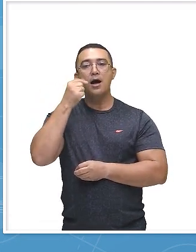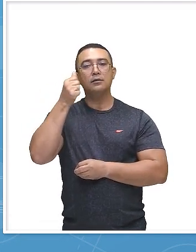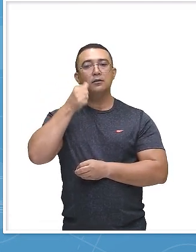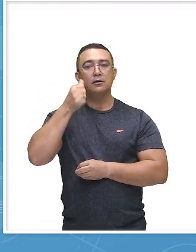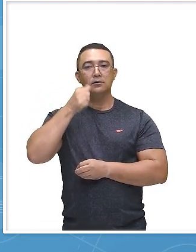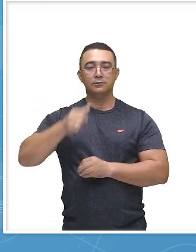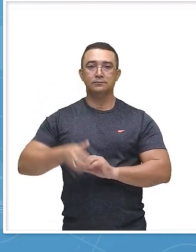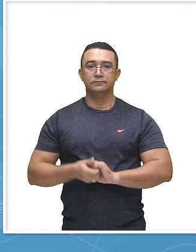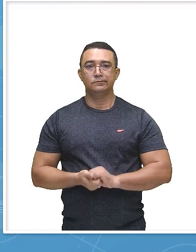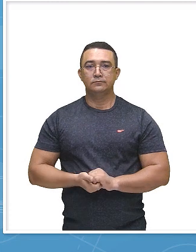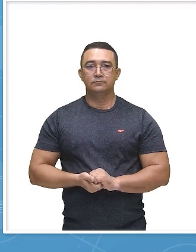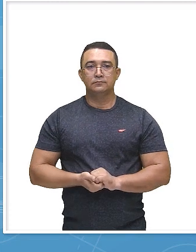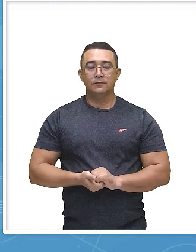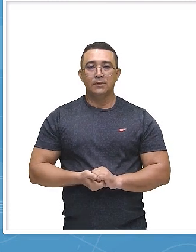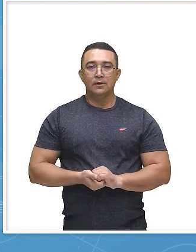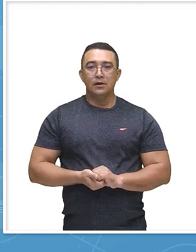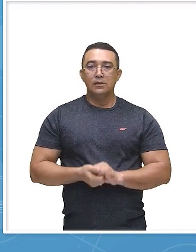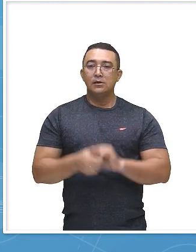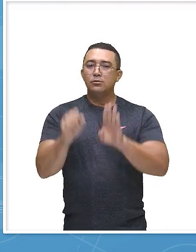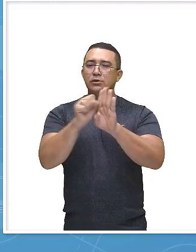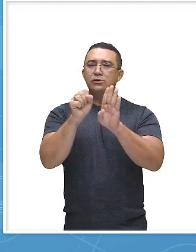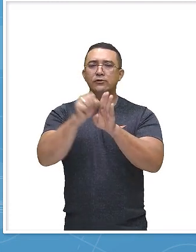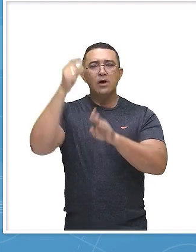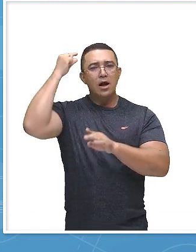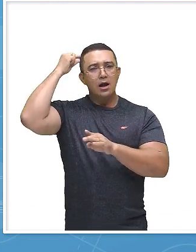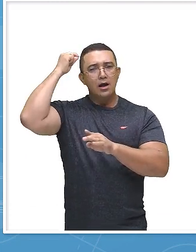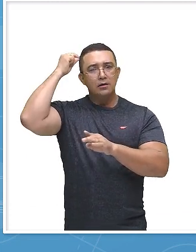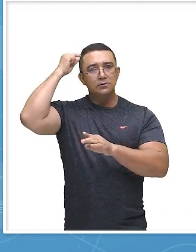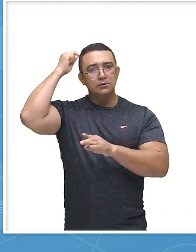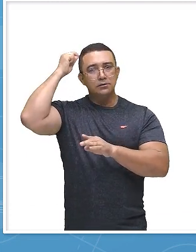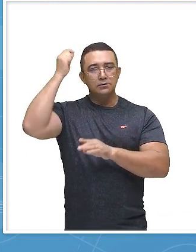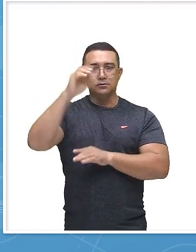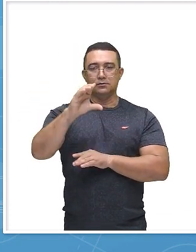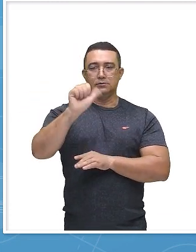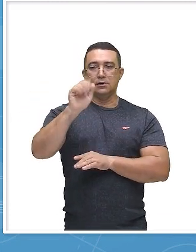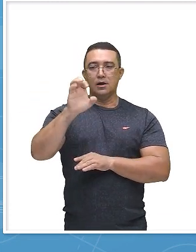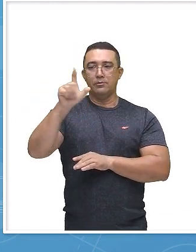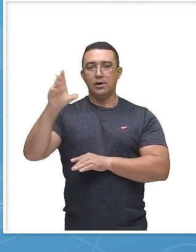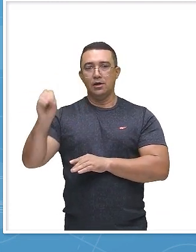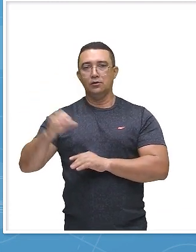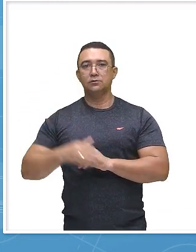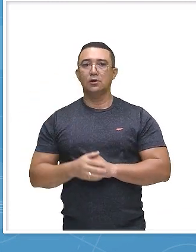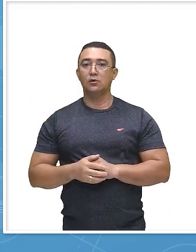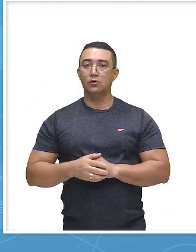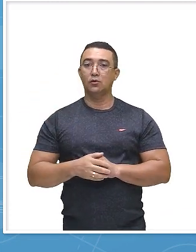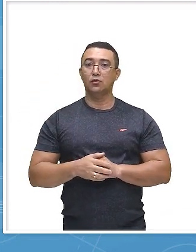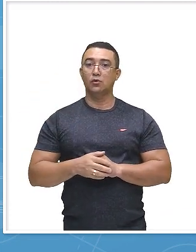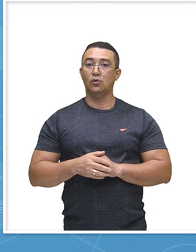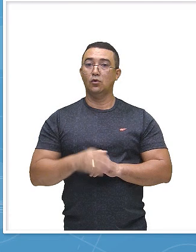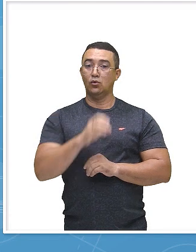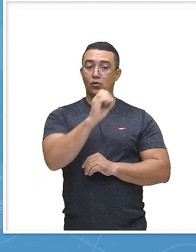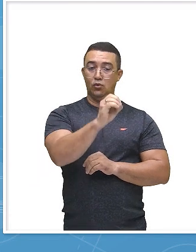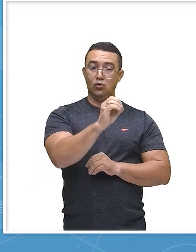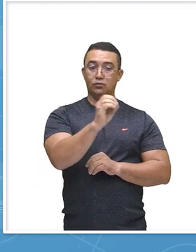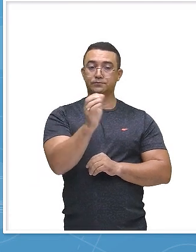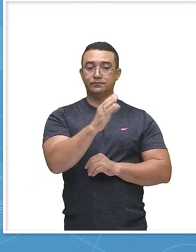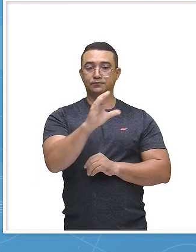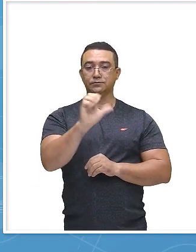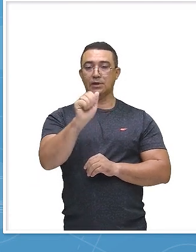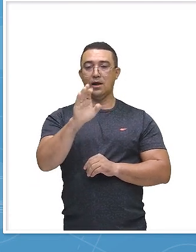Olha, cabelo é substantivo. O artigo me apontou, me indicou que é um